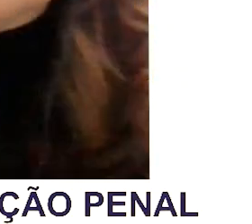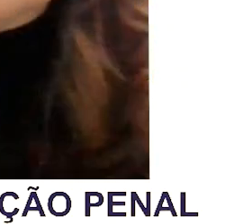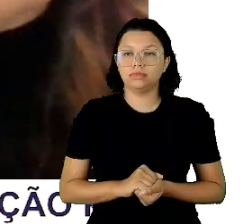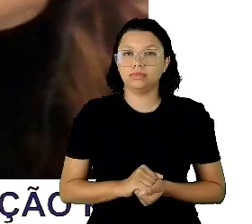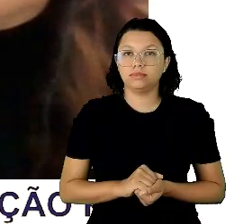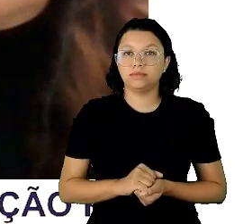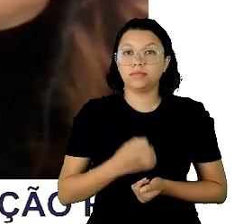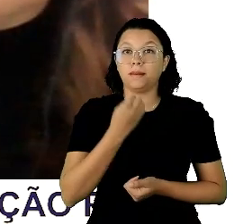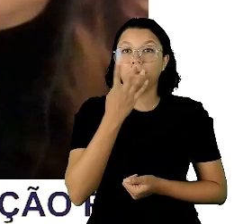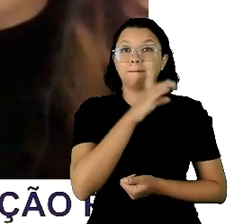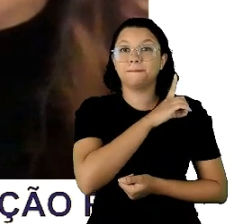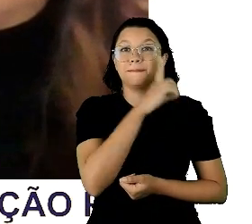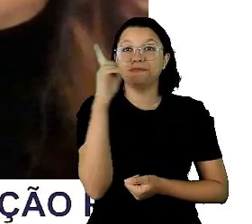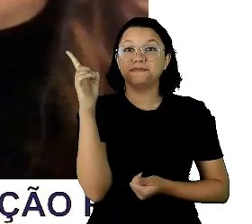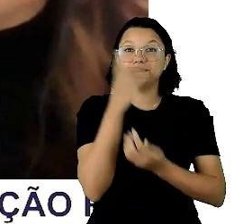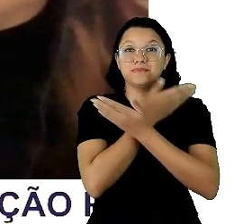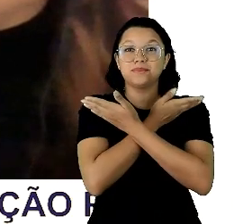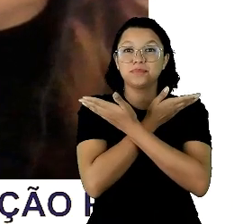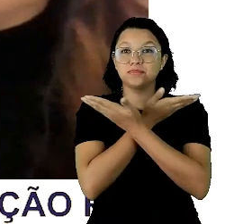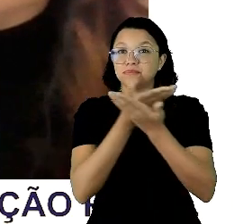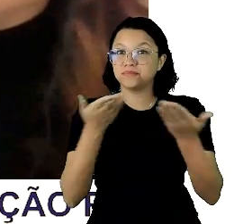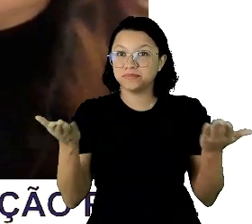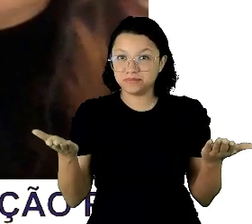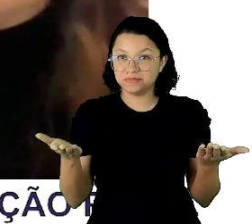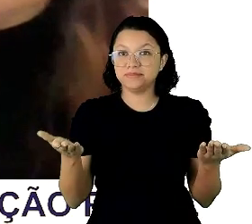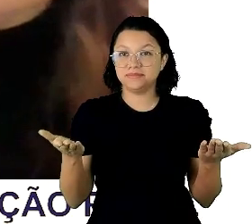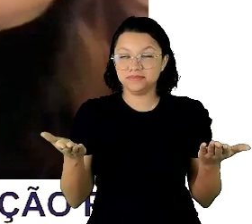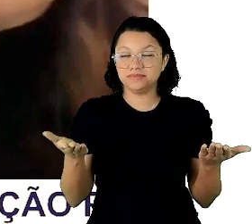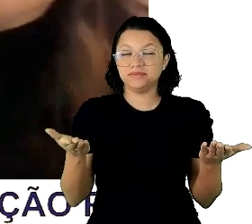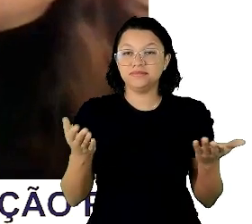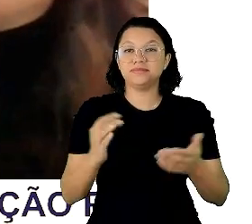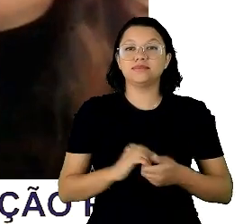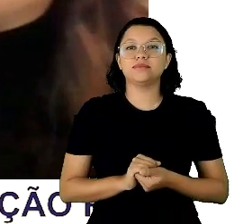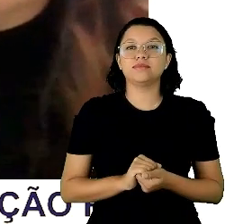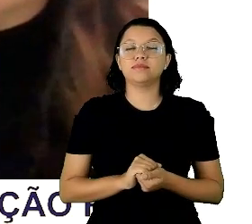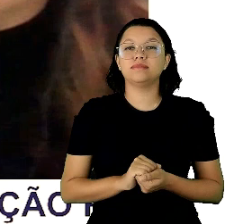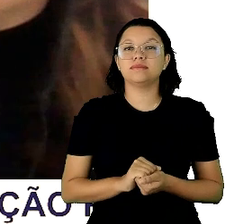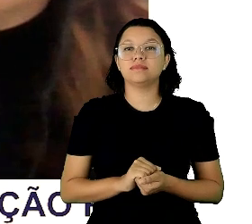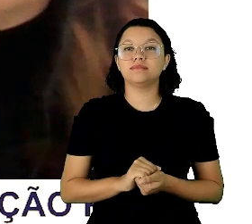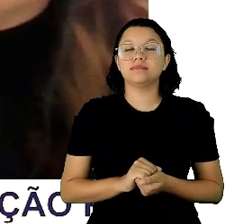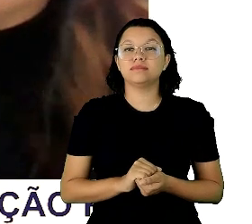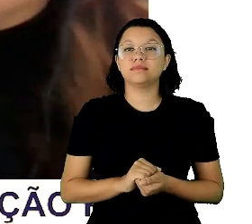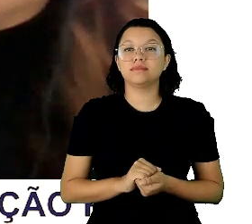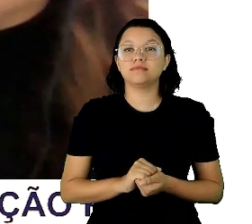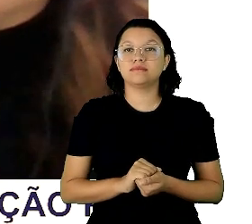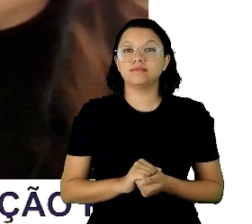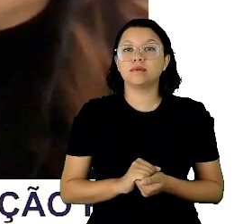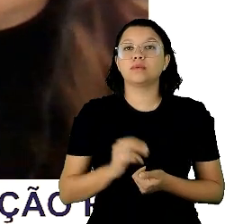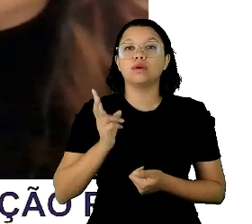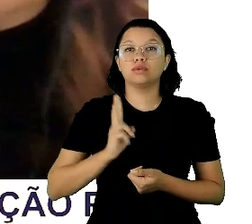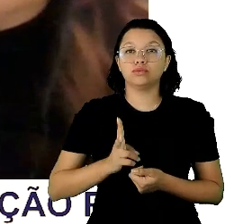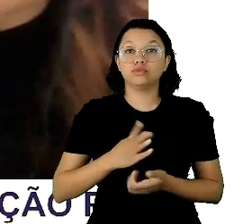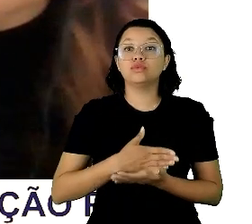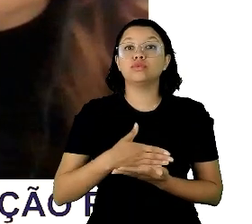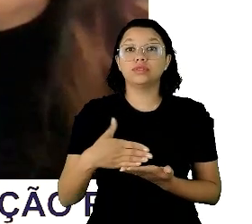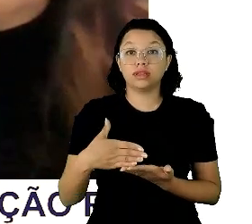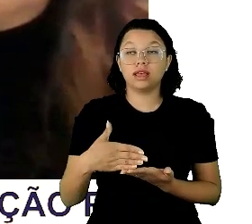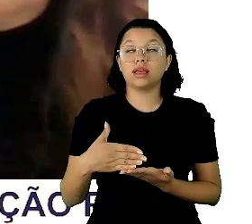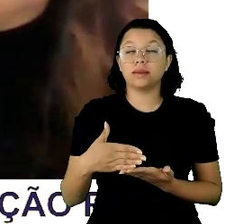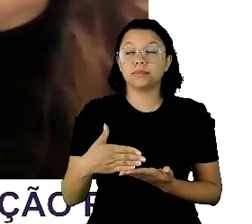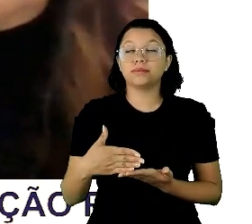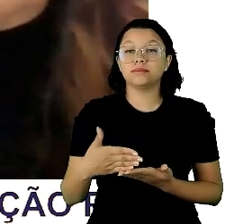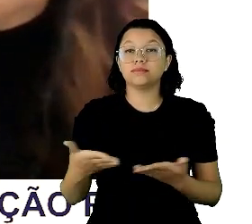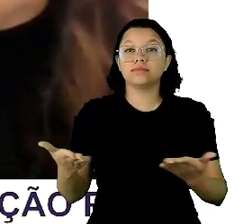Bom dia a todas, todos e todes. Nós estamos dando início à